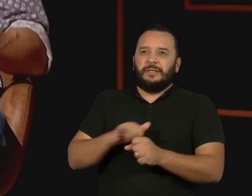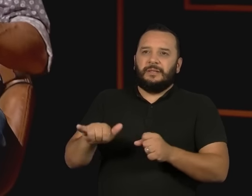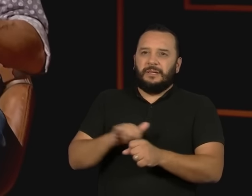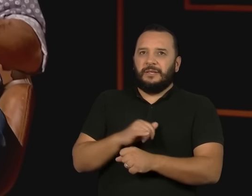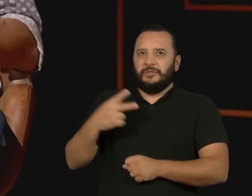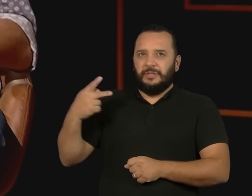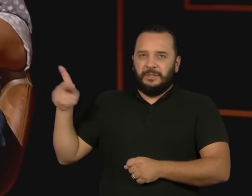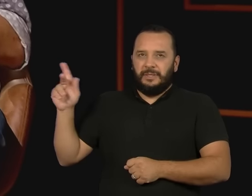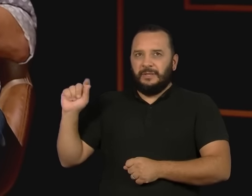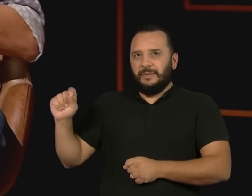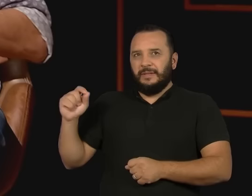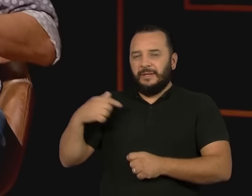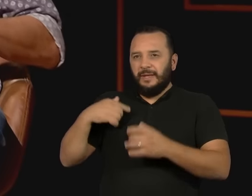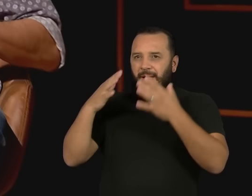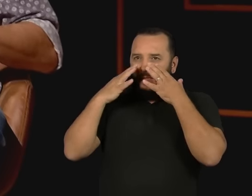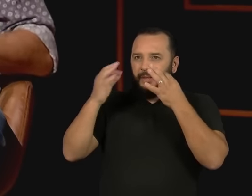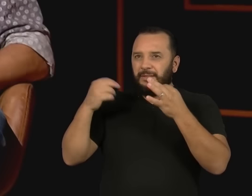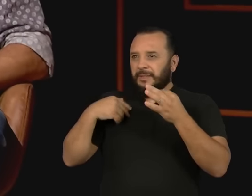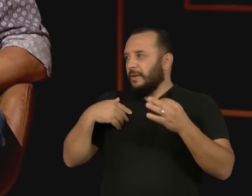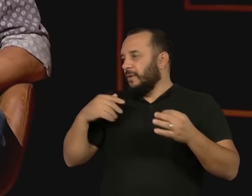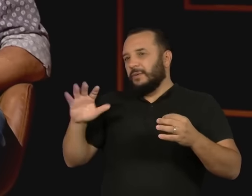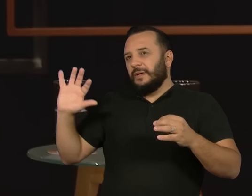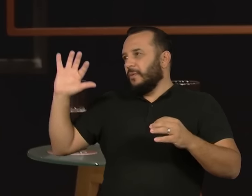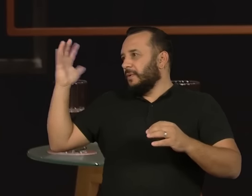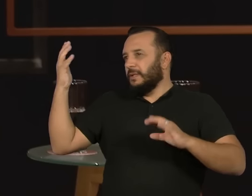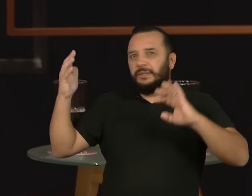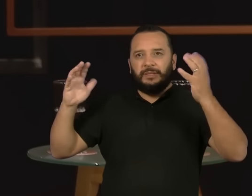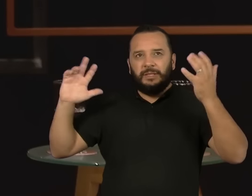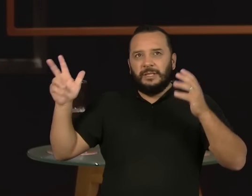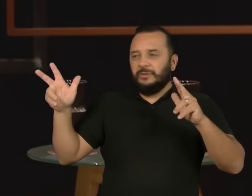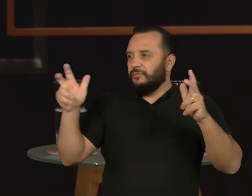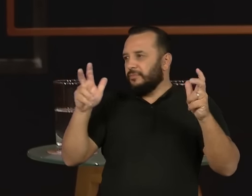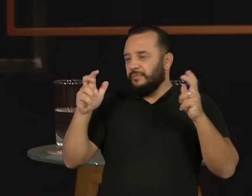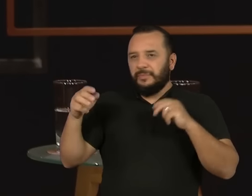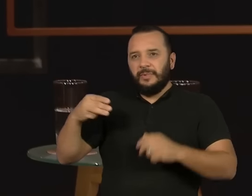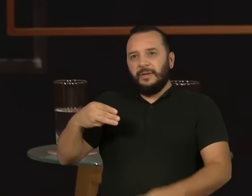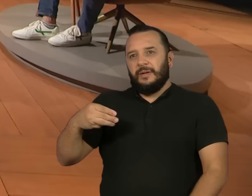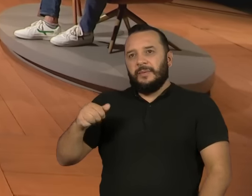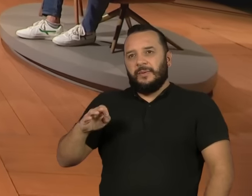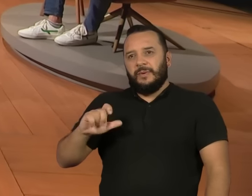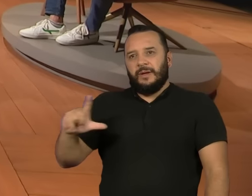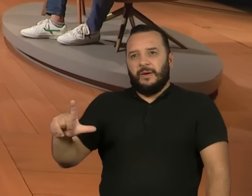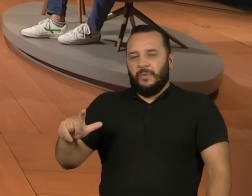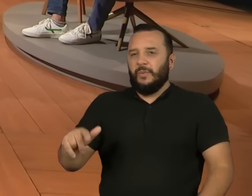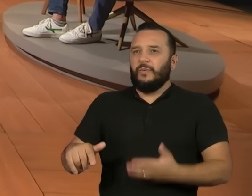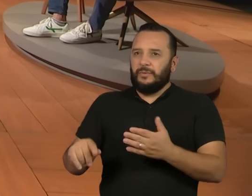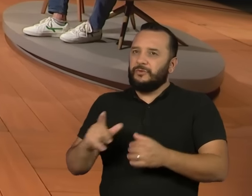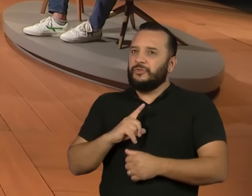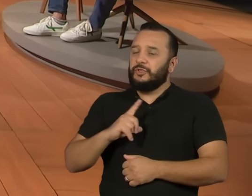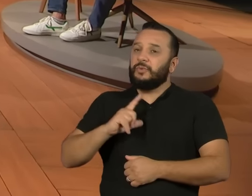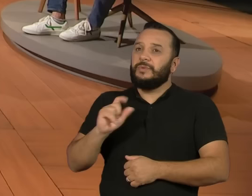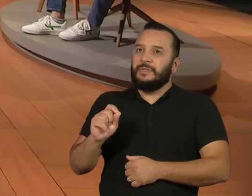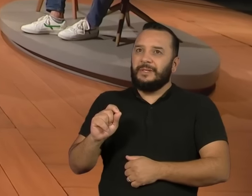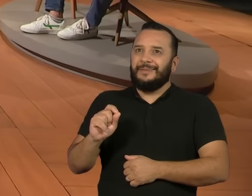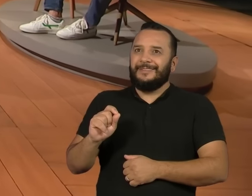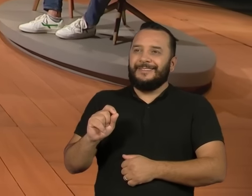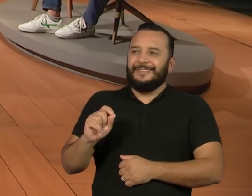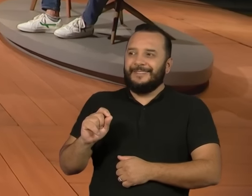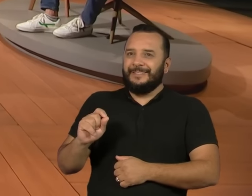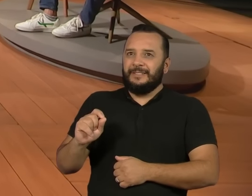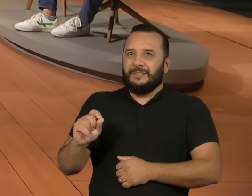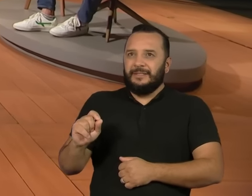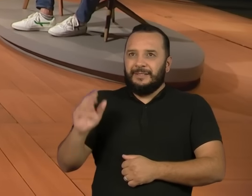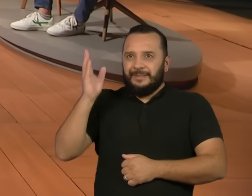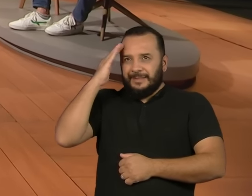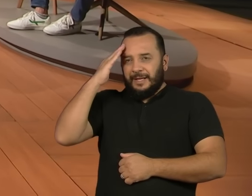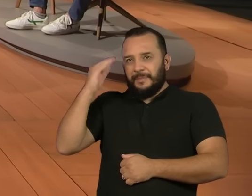de estar antenado com o que está acontecendo, né. O Manuel Carlos, então, ele tinha uma coisa fluida da empregada